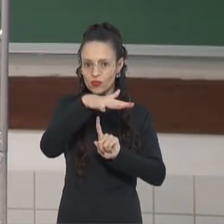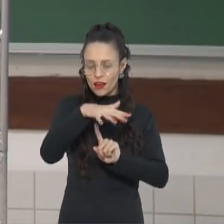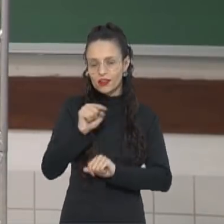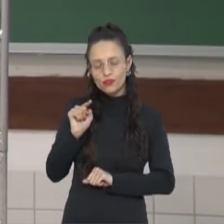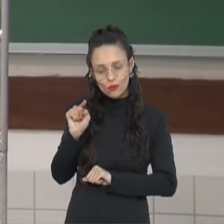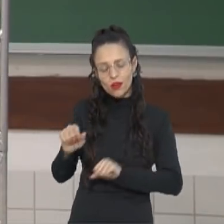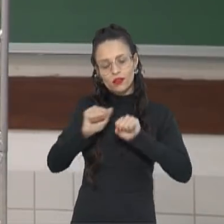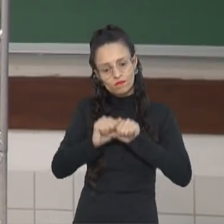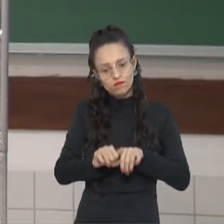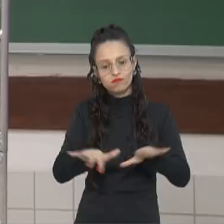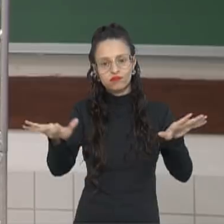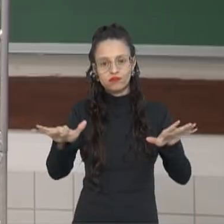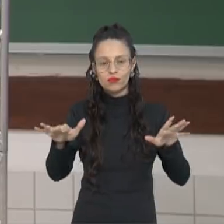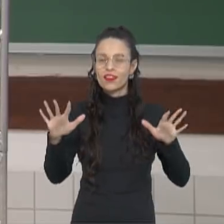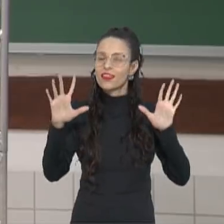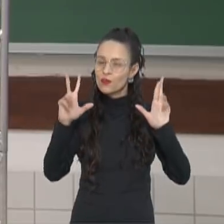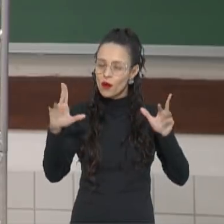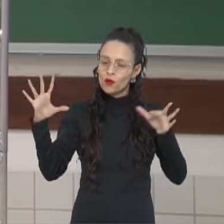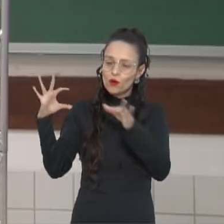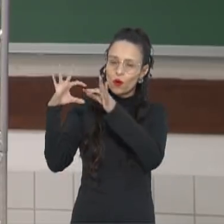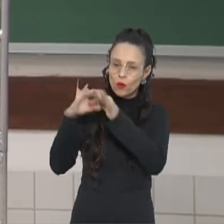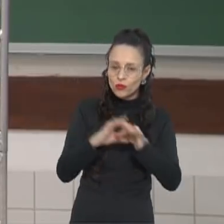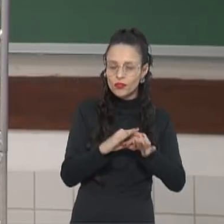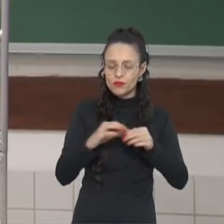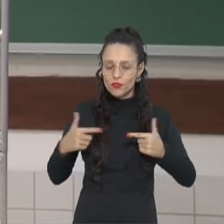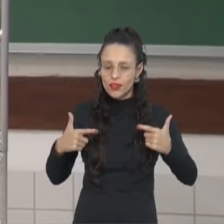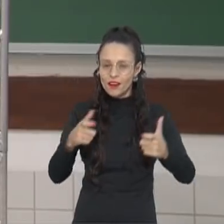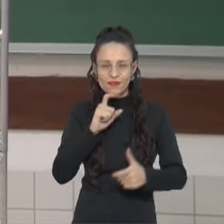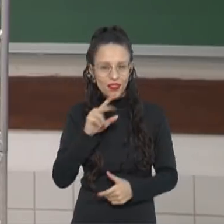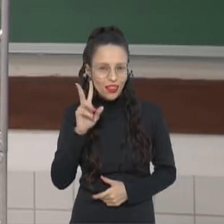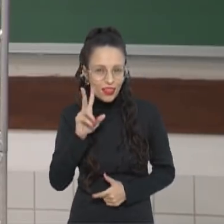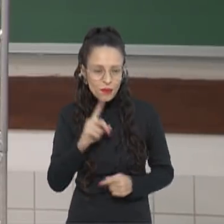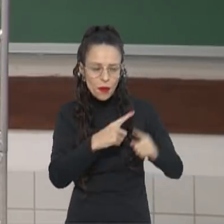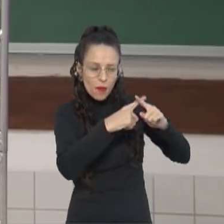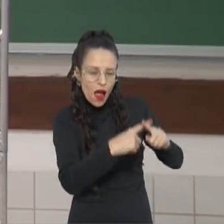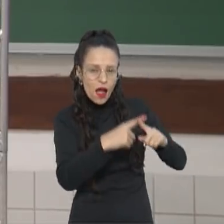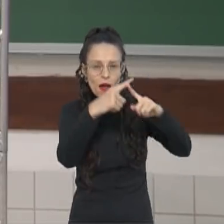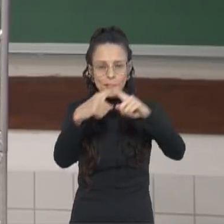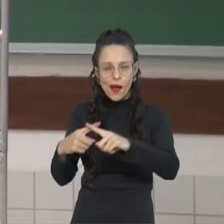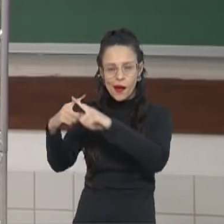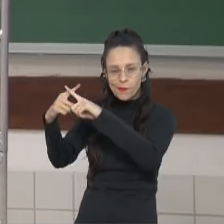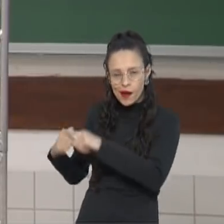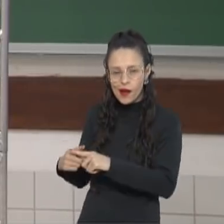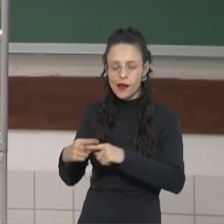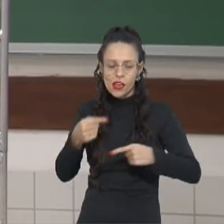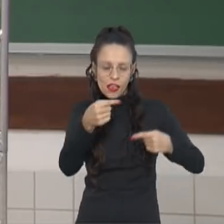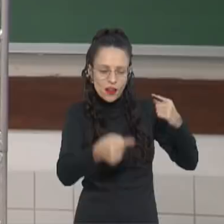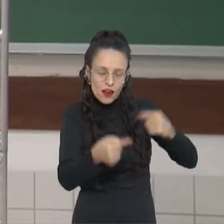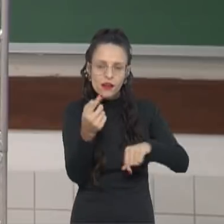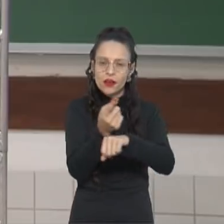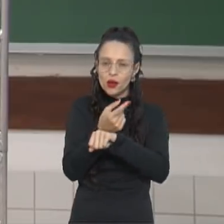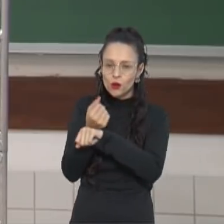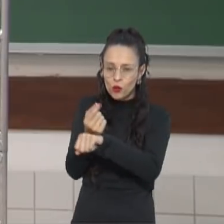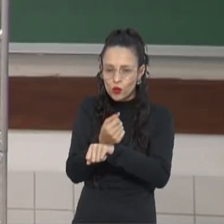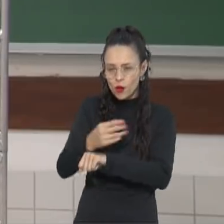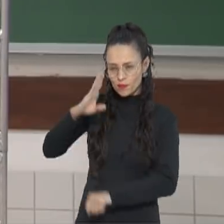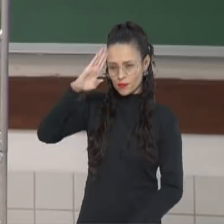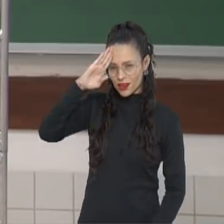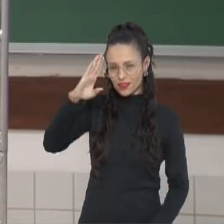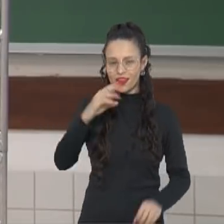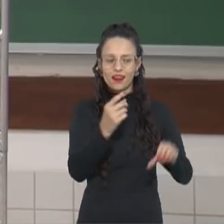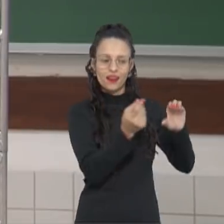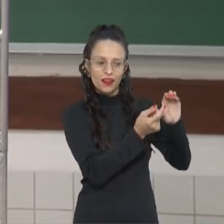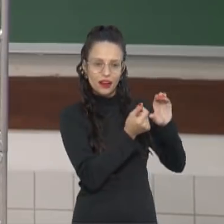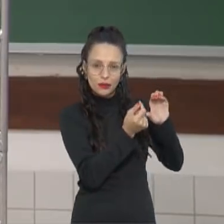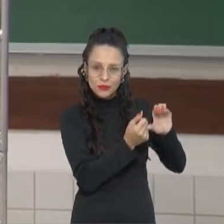região, contexto de Guerra Fria. Lembra essa disputa política, militar, econômica entre capitalismo